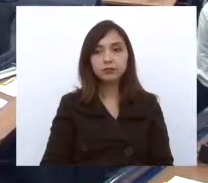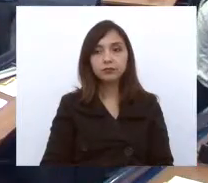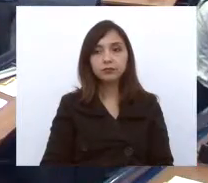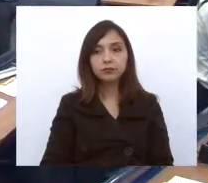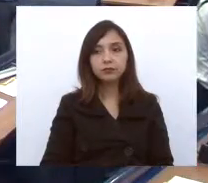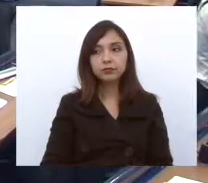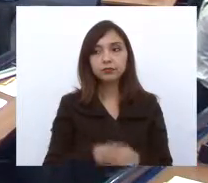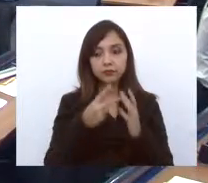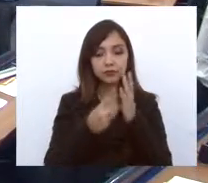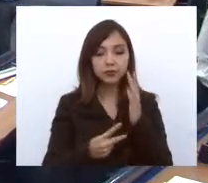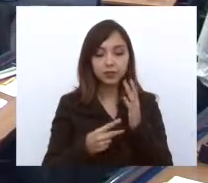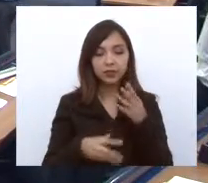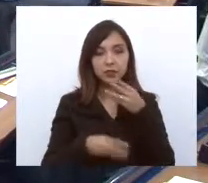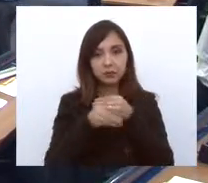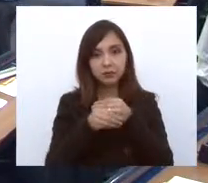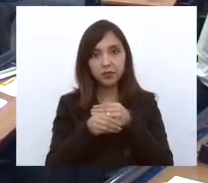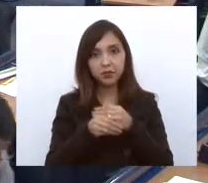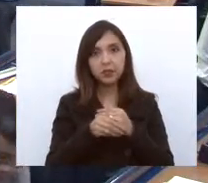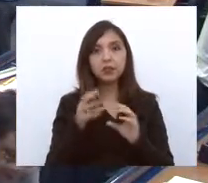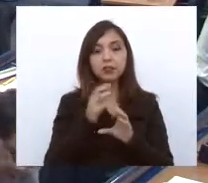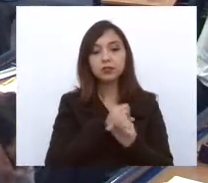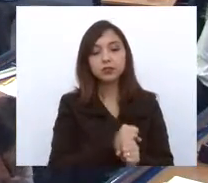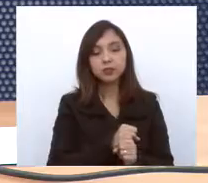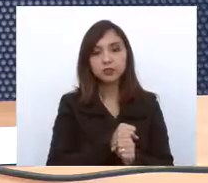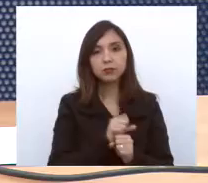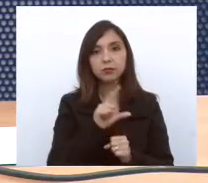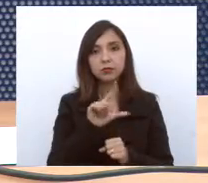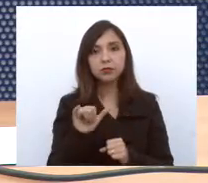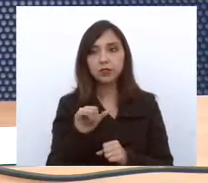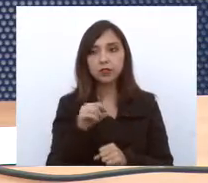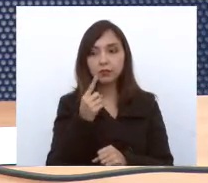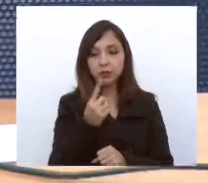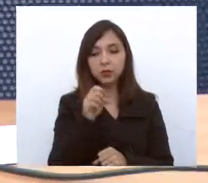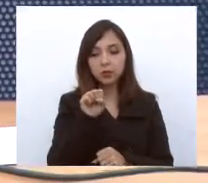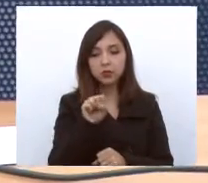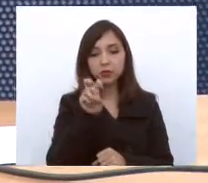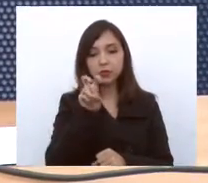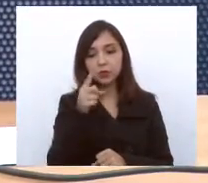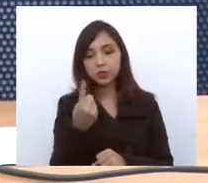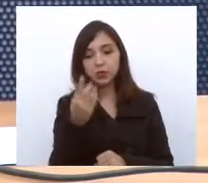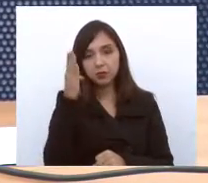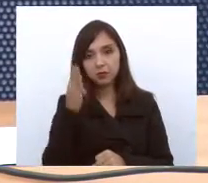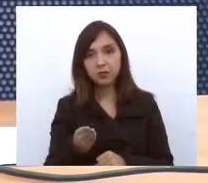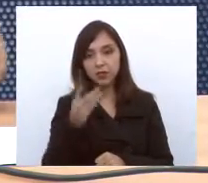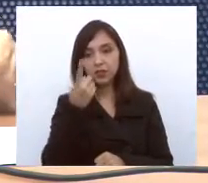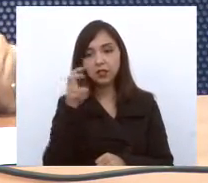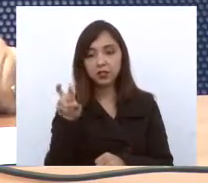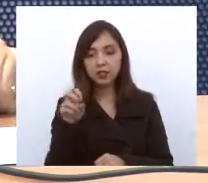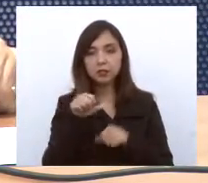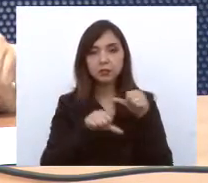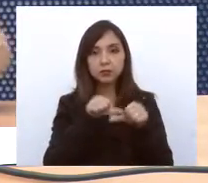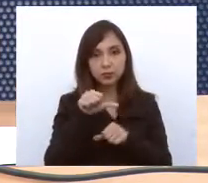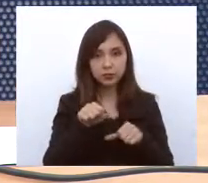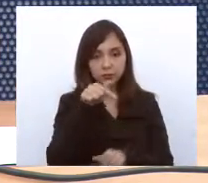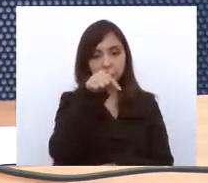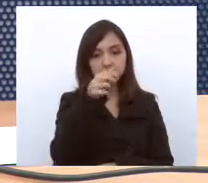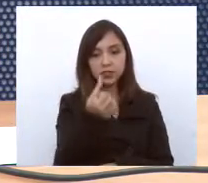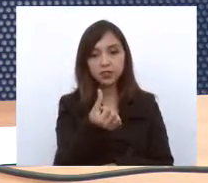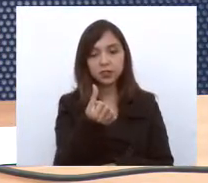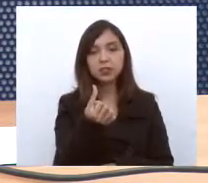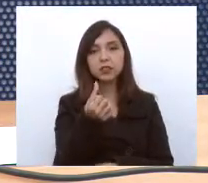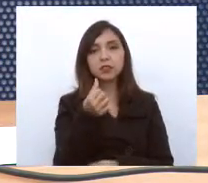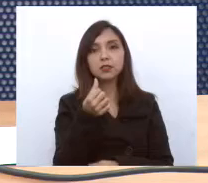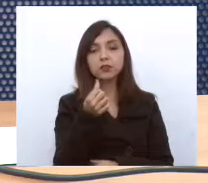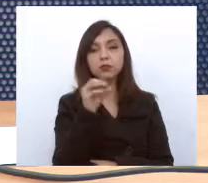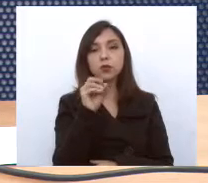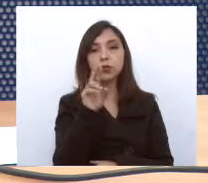votação do projeto de emenda à Lei Orçamentária Municipal, número 1851/15. Altera o artigo 76 da Lei Orgânica